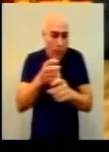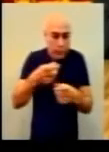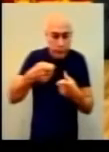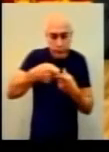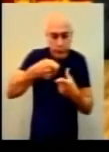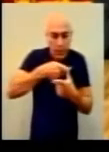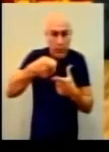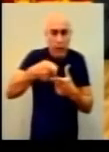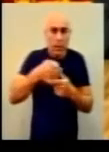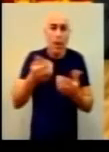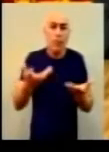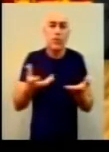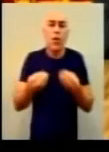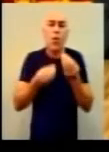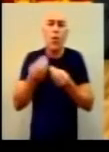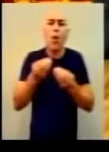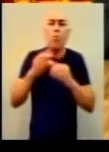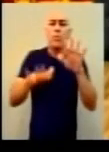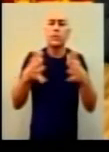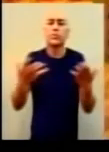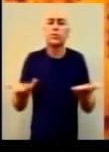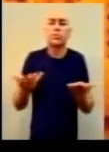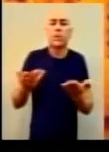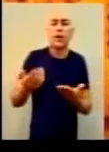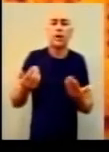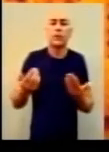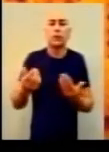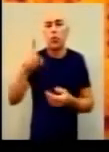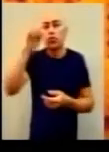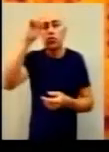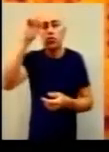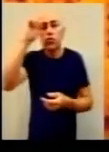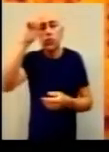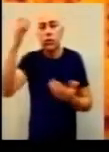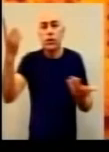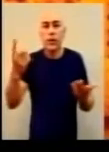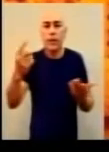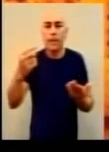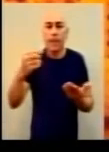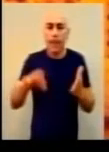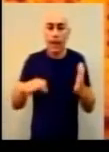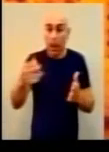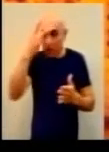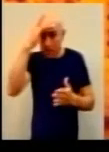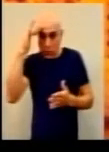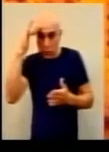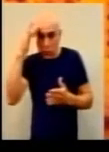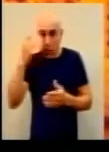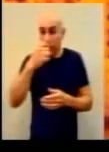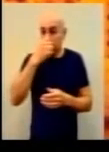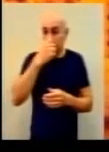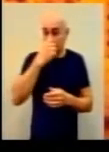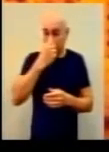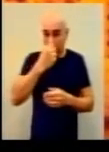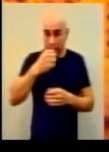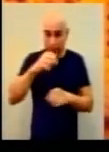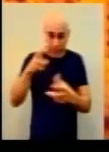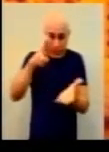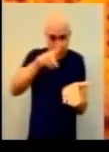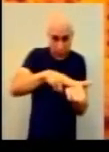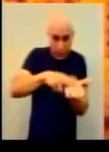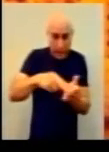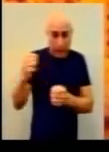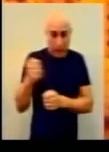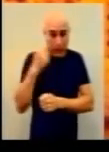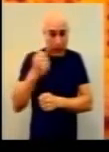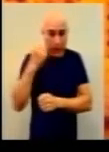Gostaria que você falasse qual tem sido esse tempo médio dos exames. Olha, em relação aos pacientes graves e internados, esse tempo